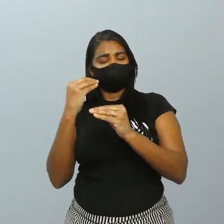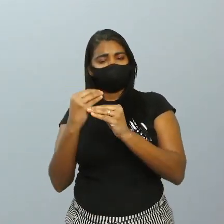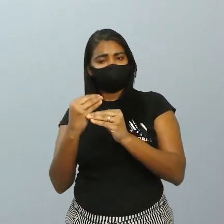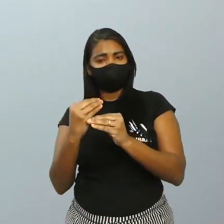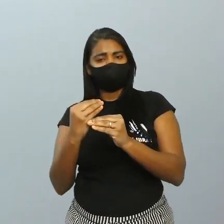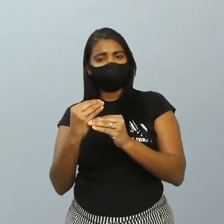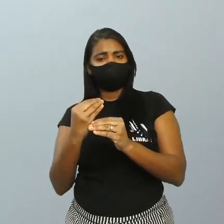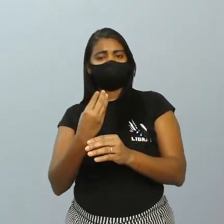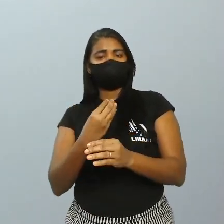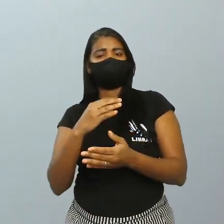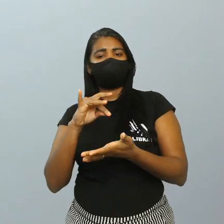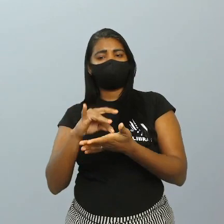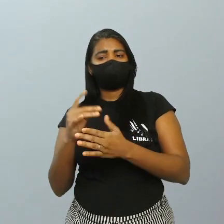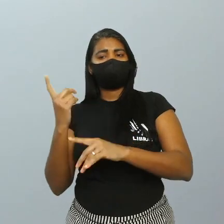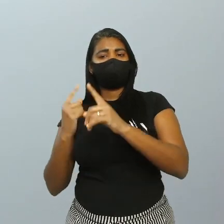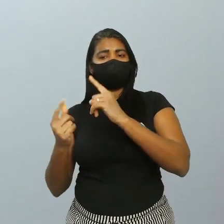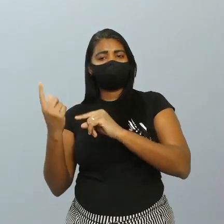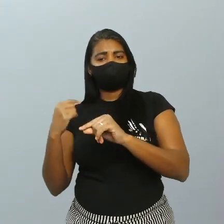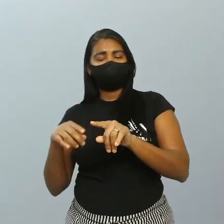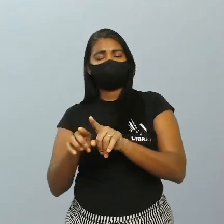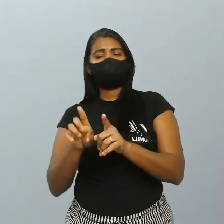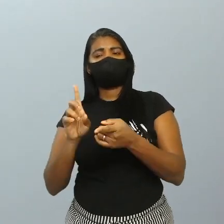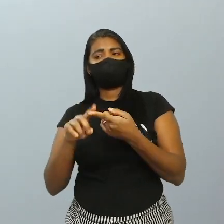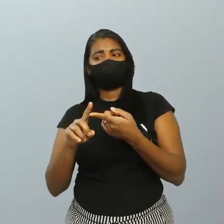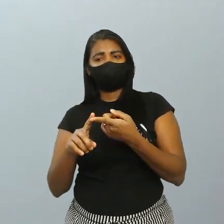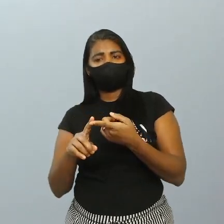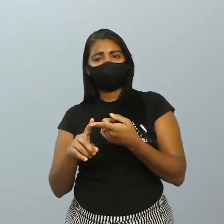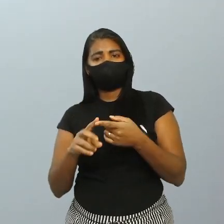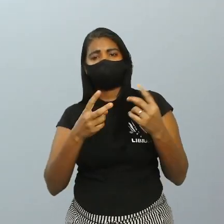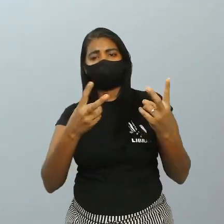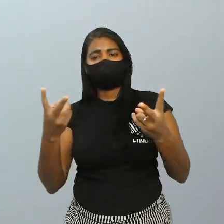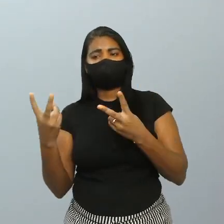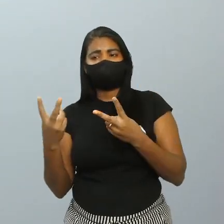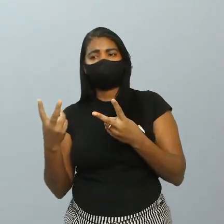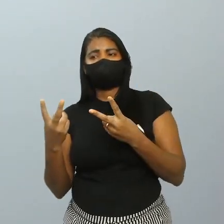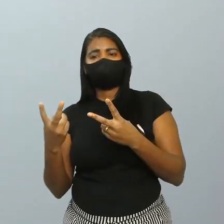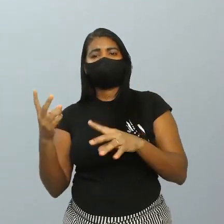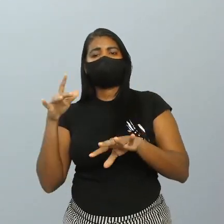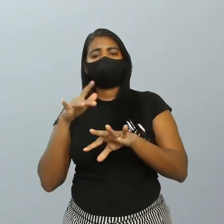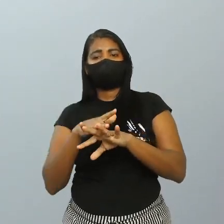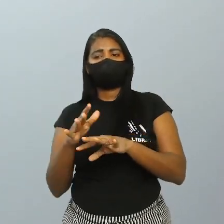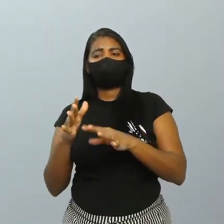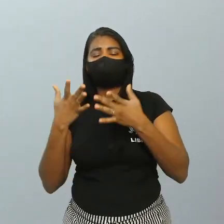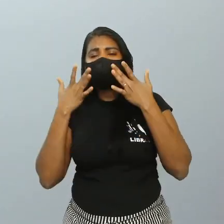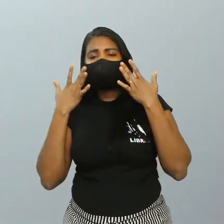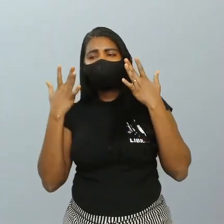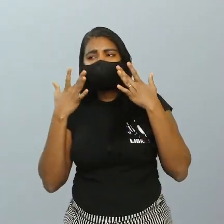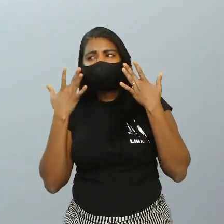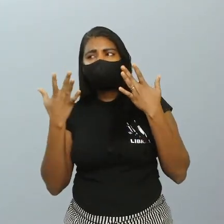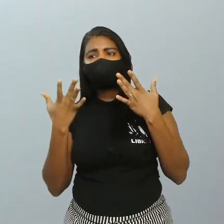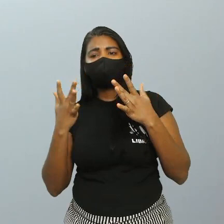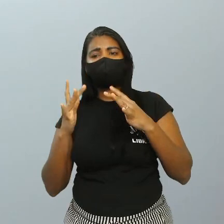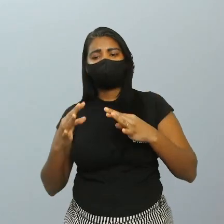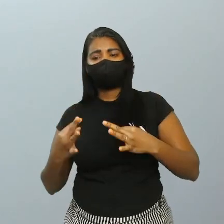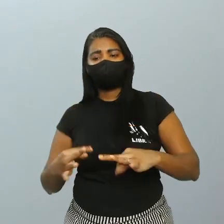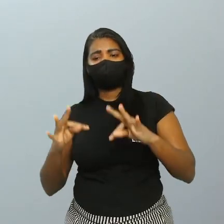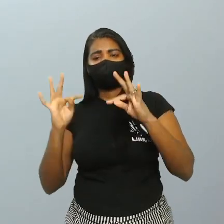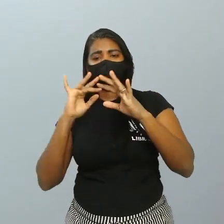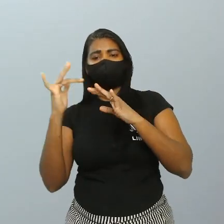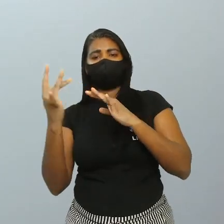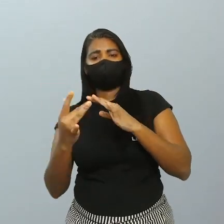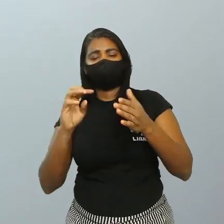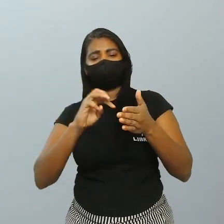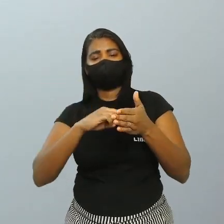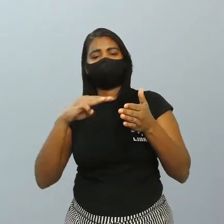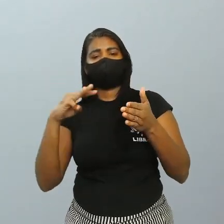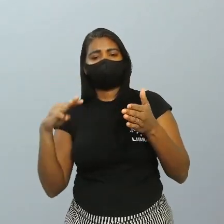fundamental financeiro e também dessa perspectiva de incluir o processo cênico digital dentro da sua metodologia,